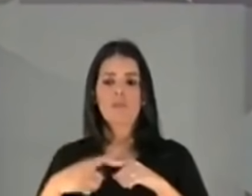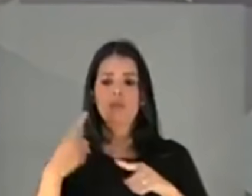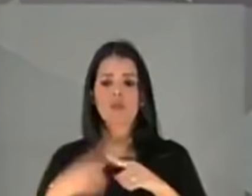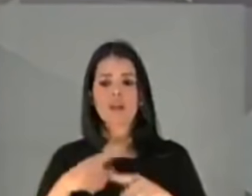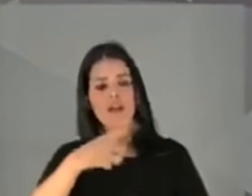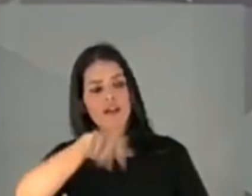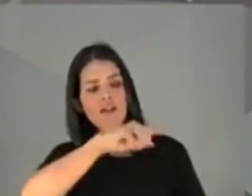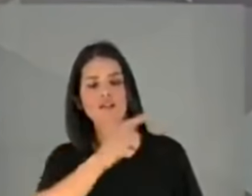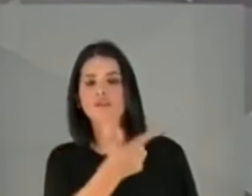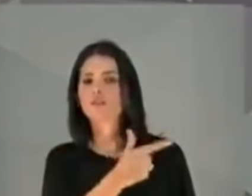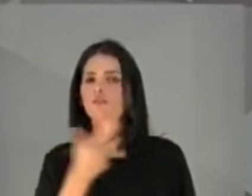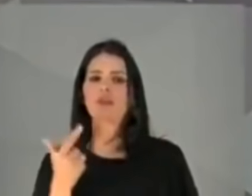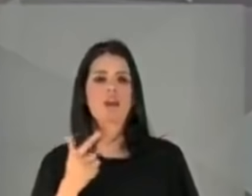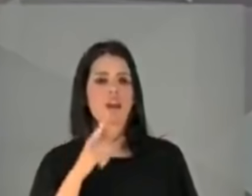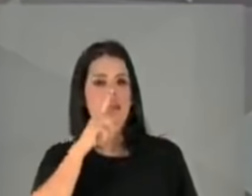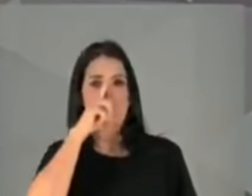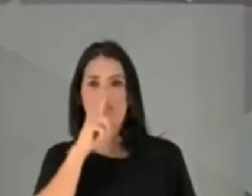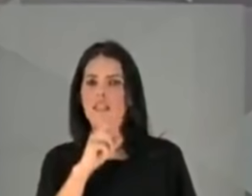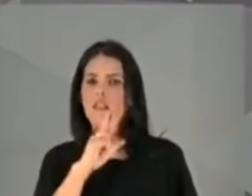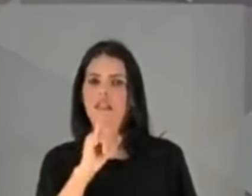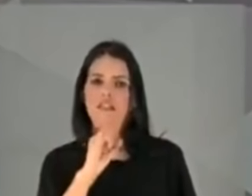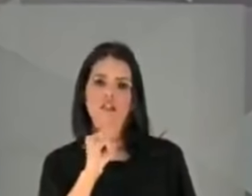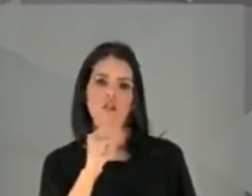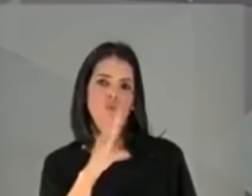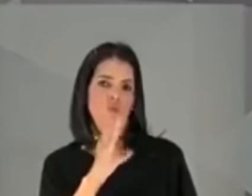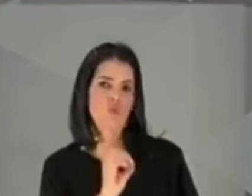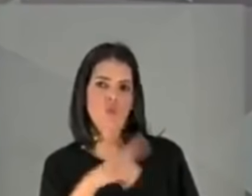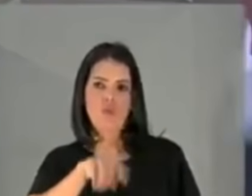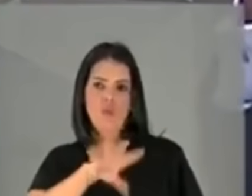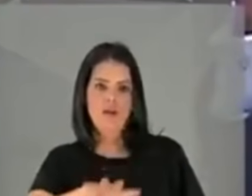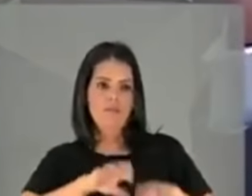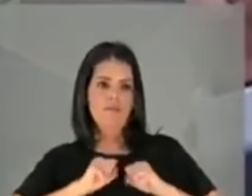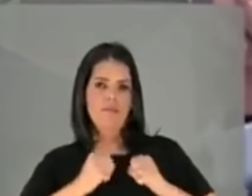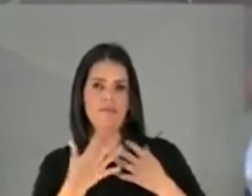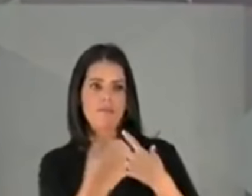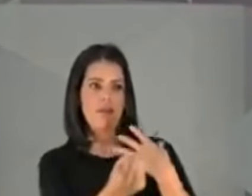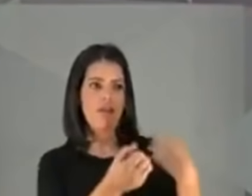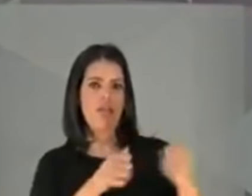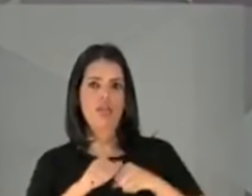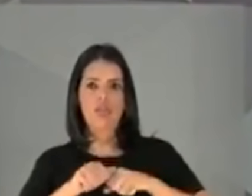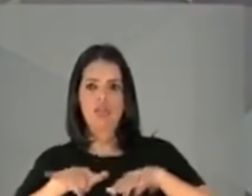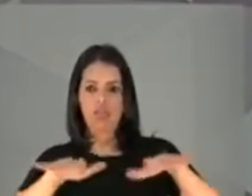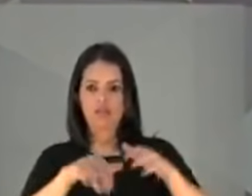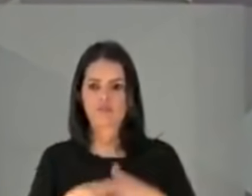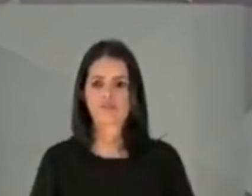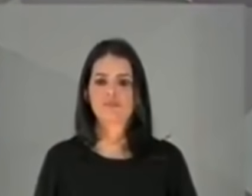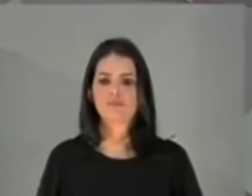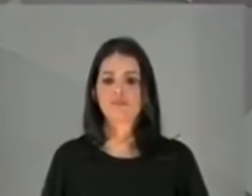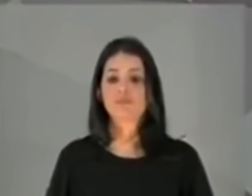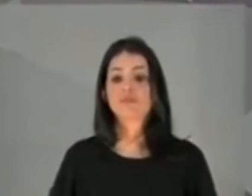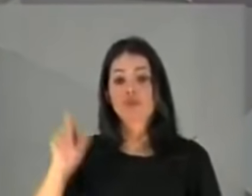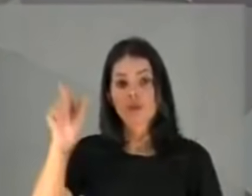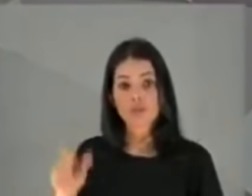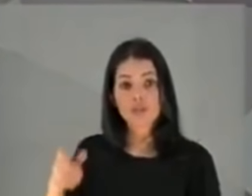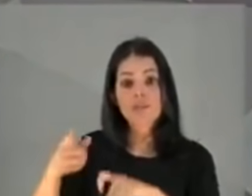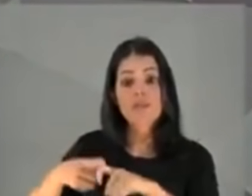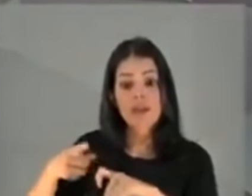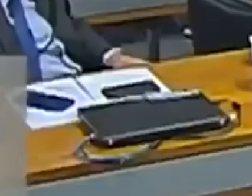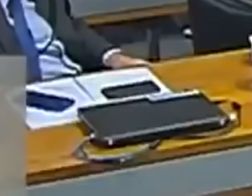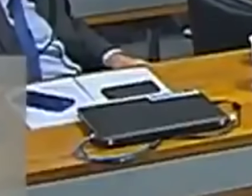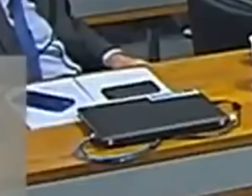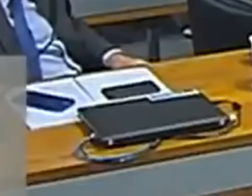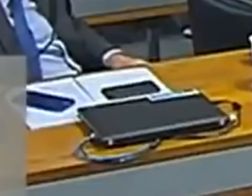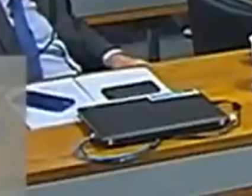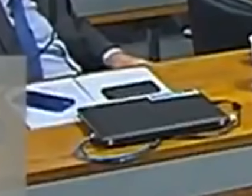não representavam mais risco para a população do hospital. Uma vez que eles já tinham... O senhor, como médico, é inacreditável. Isso